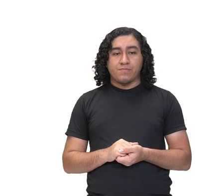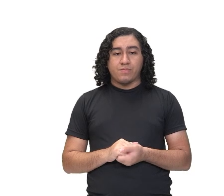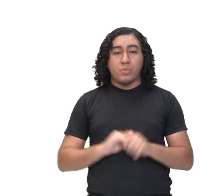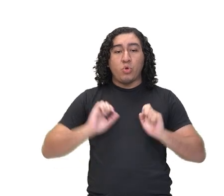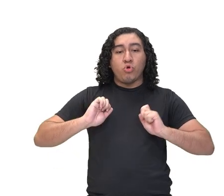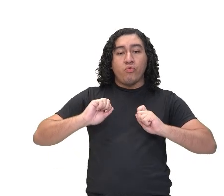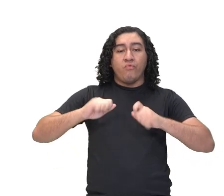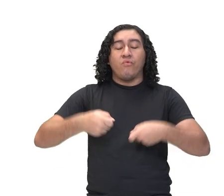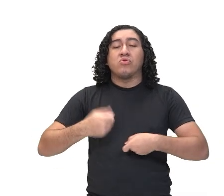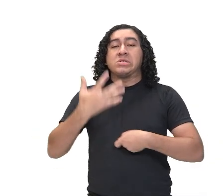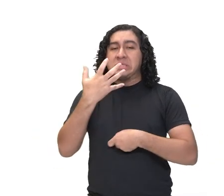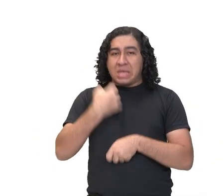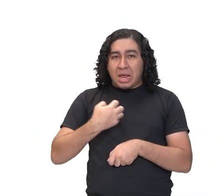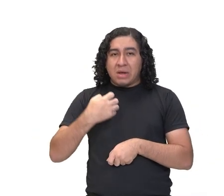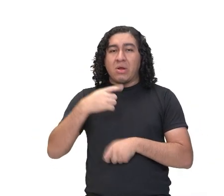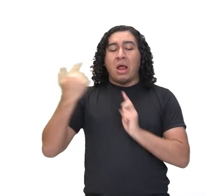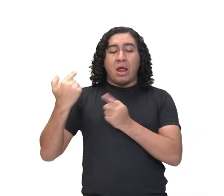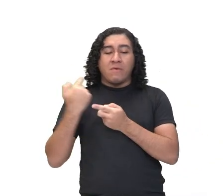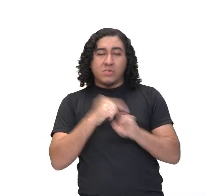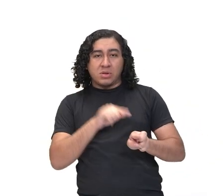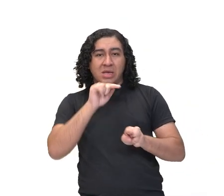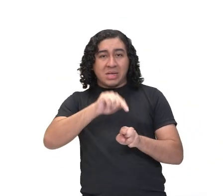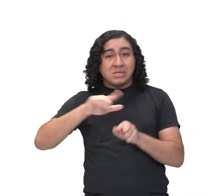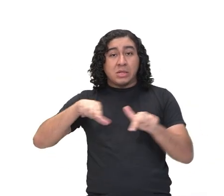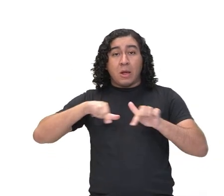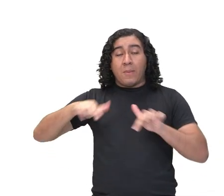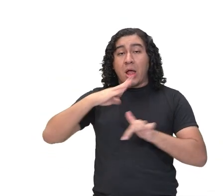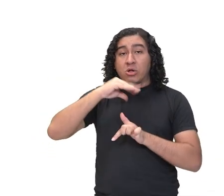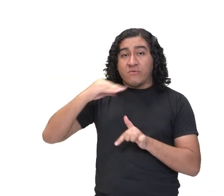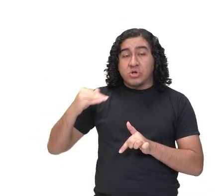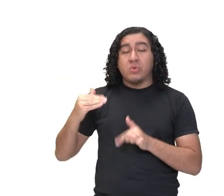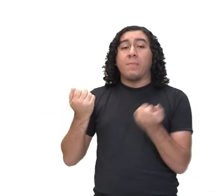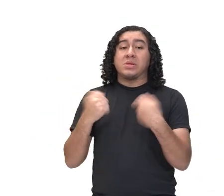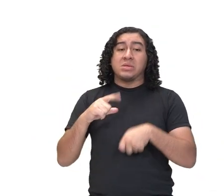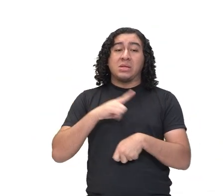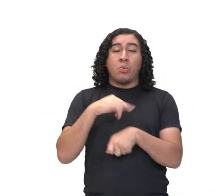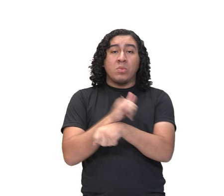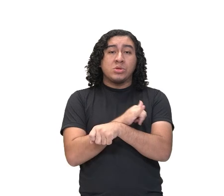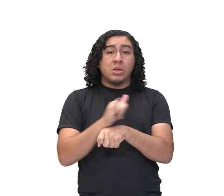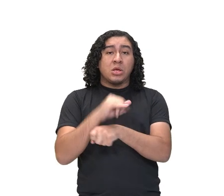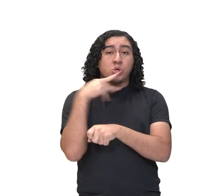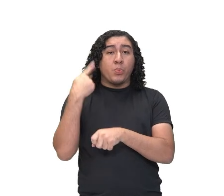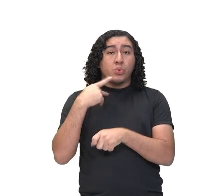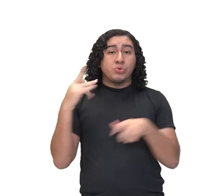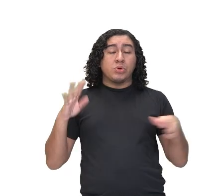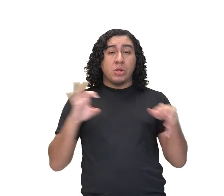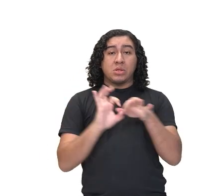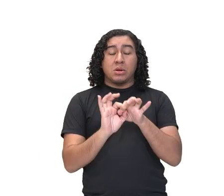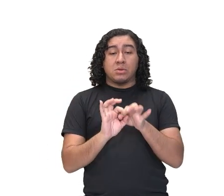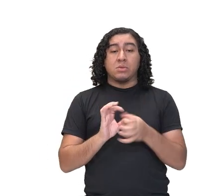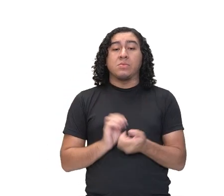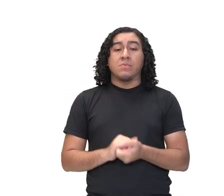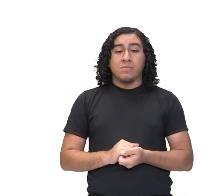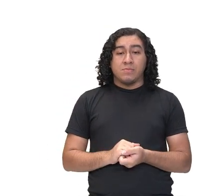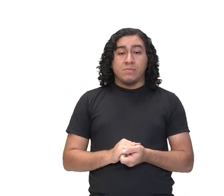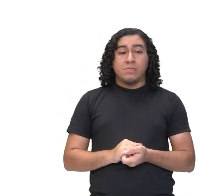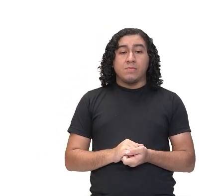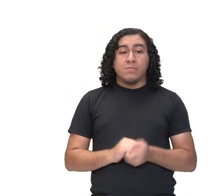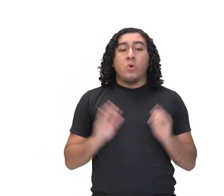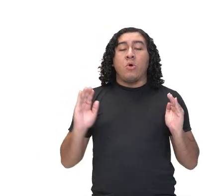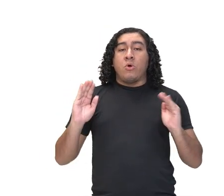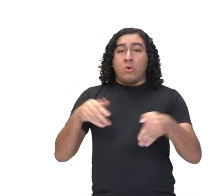ao enfrentamento do trabalho infantil exige uma dinâmica de políticas integradas, com enfoque